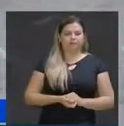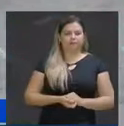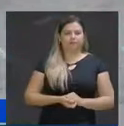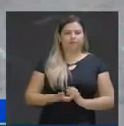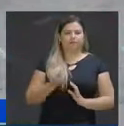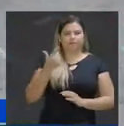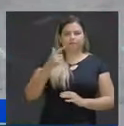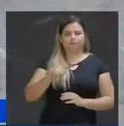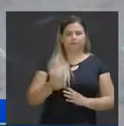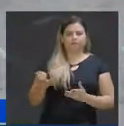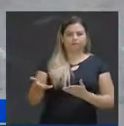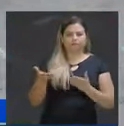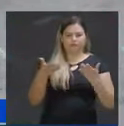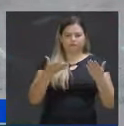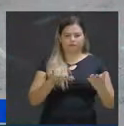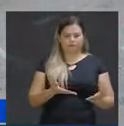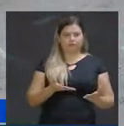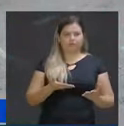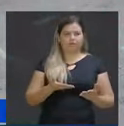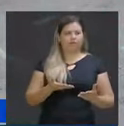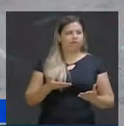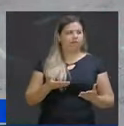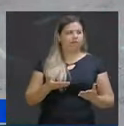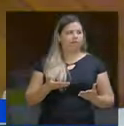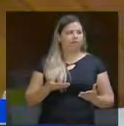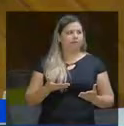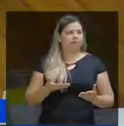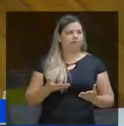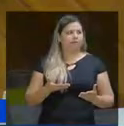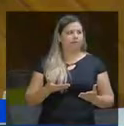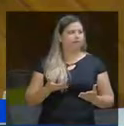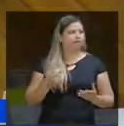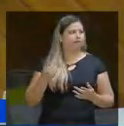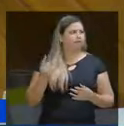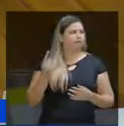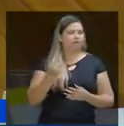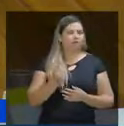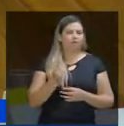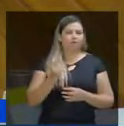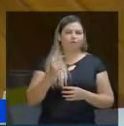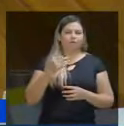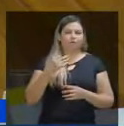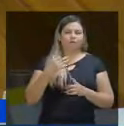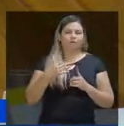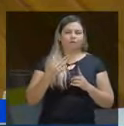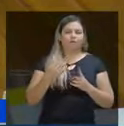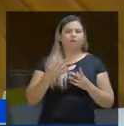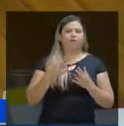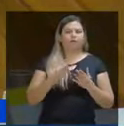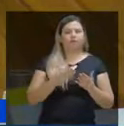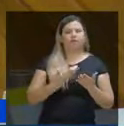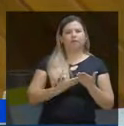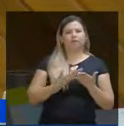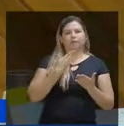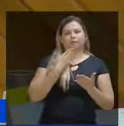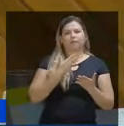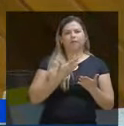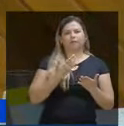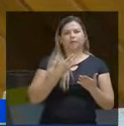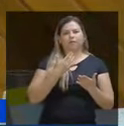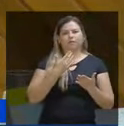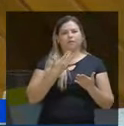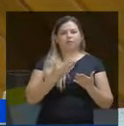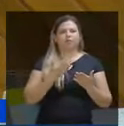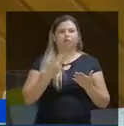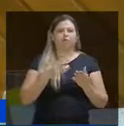Novamente, com a palavra, a ilustradora. O recurso ele é tempestivo. Foco e presente os demais pressupostos